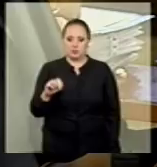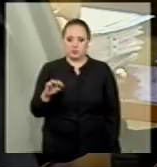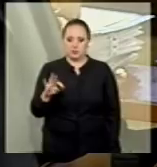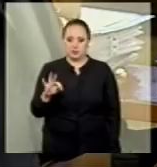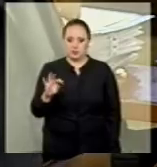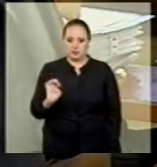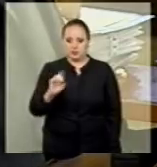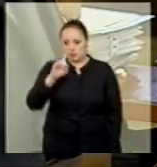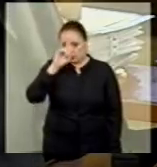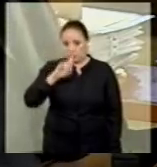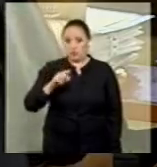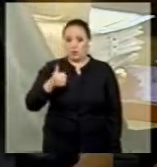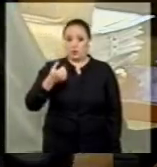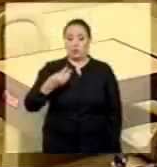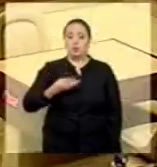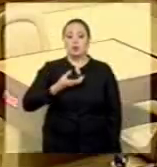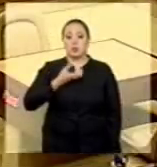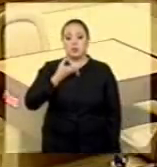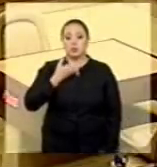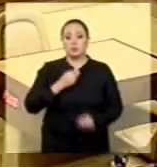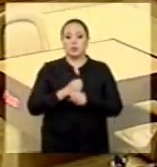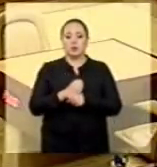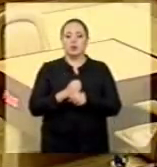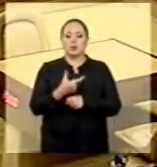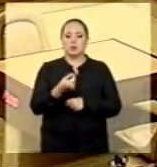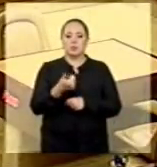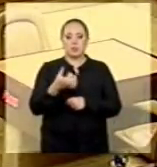em 13 de dezembro de 2016.